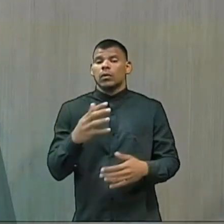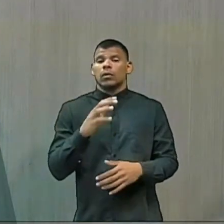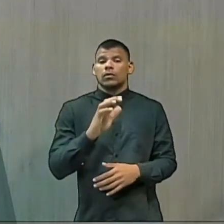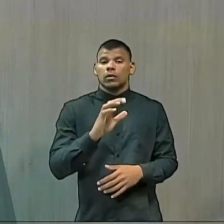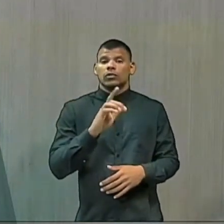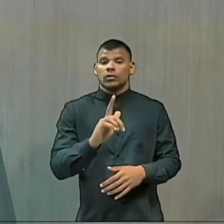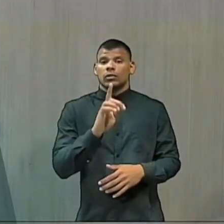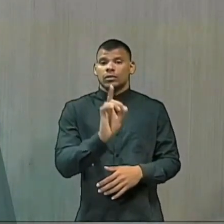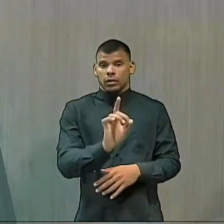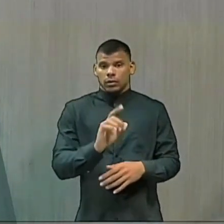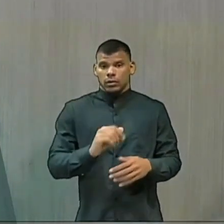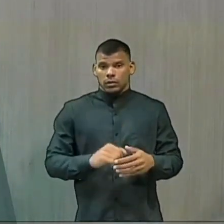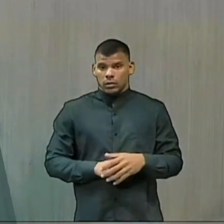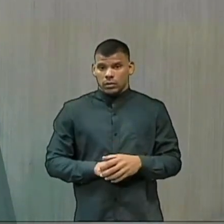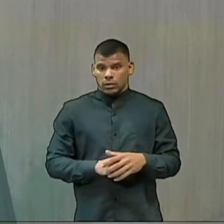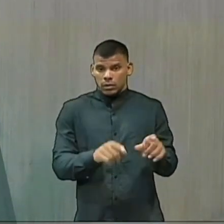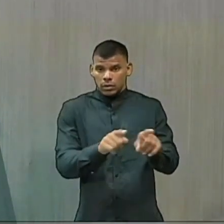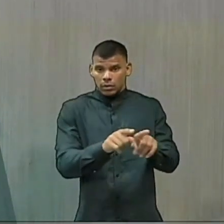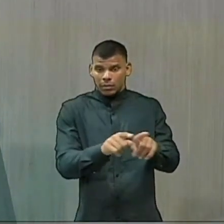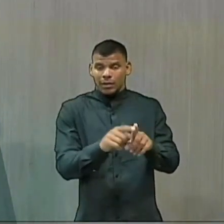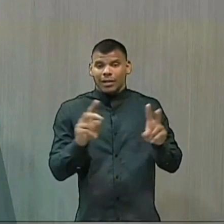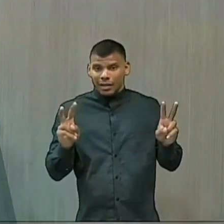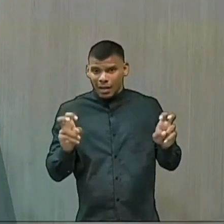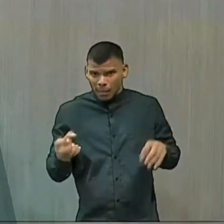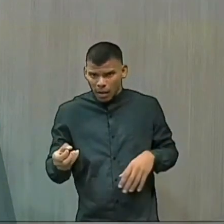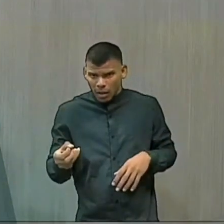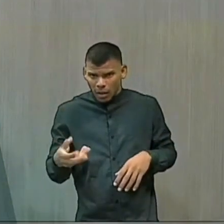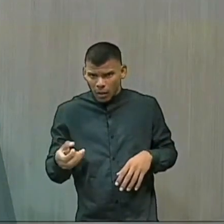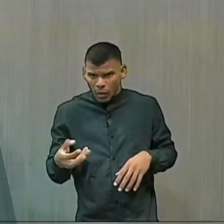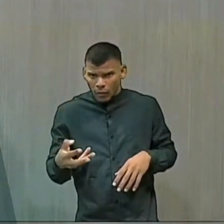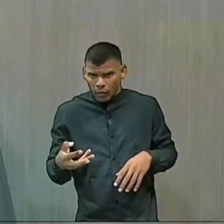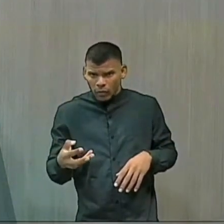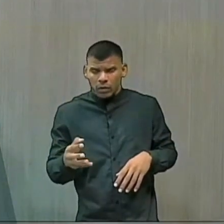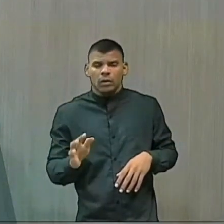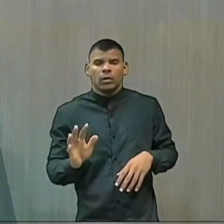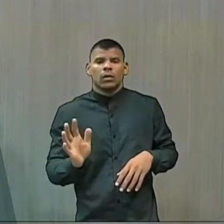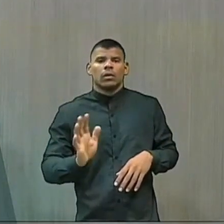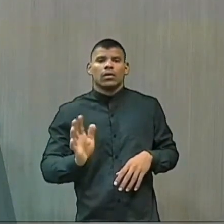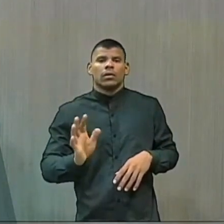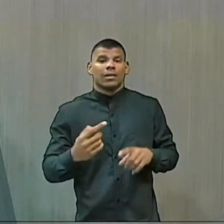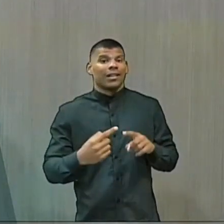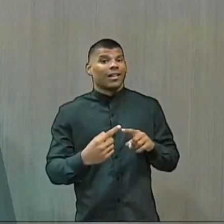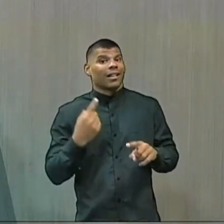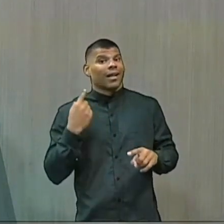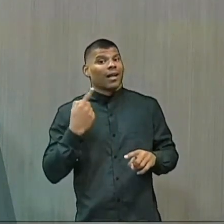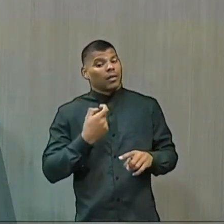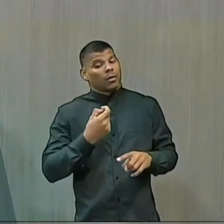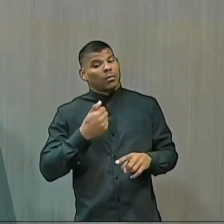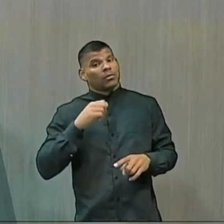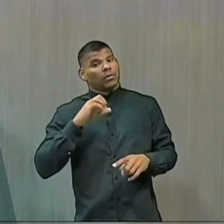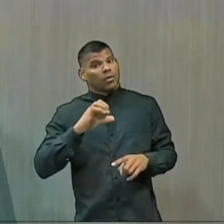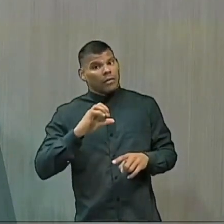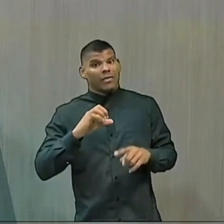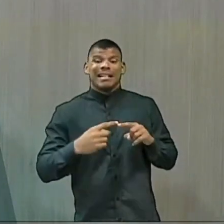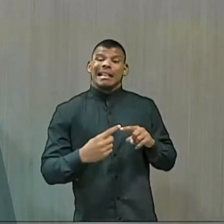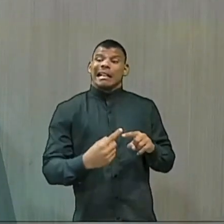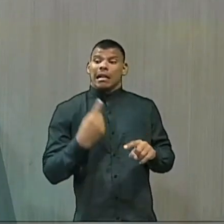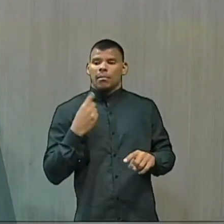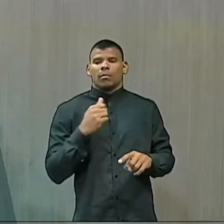Disciplina. Portanto, esse assunto não é novo e ele saiu na Folha de São Paulo,